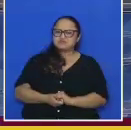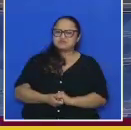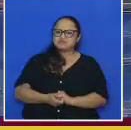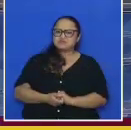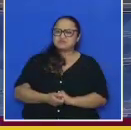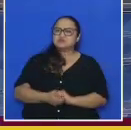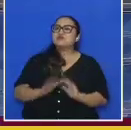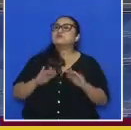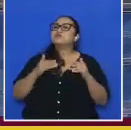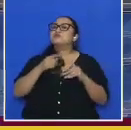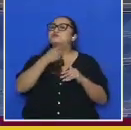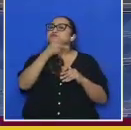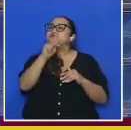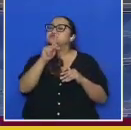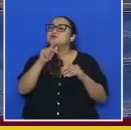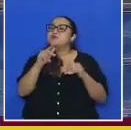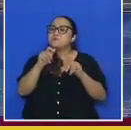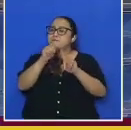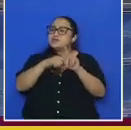Qual é o seu mês da sorte, hein?